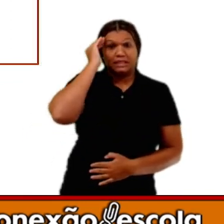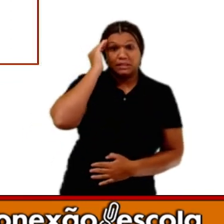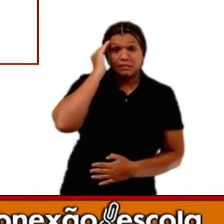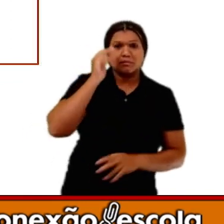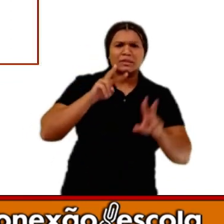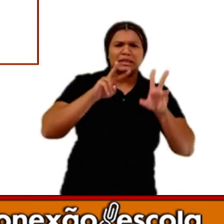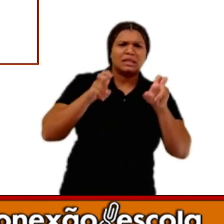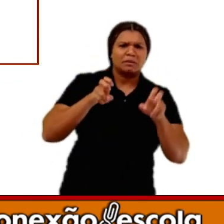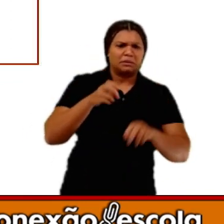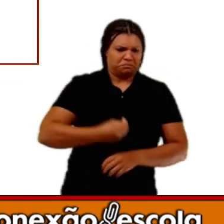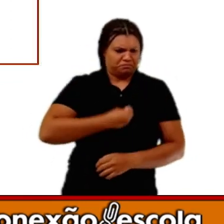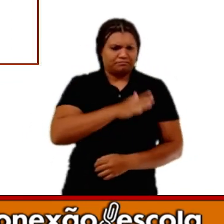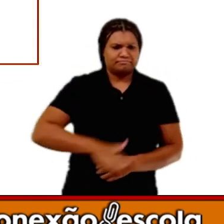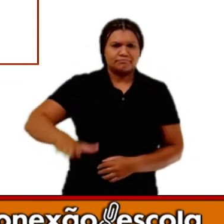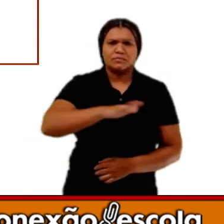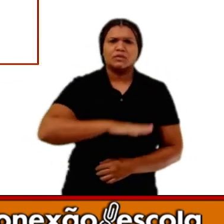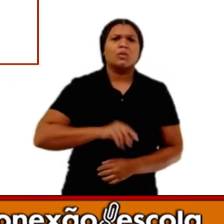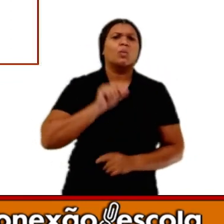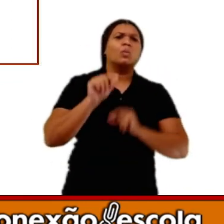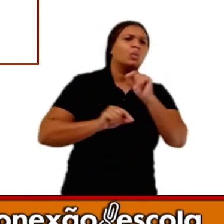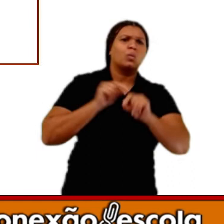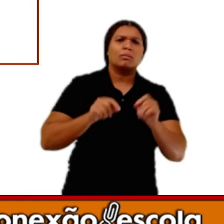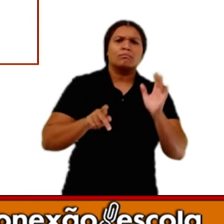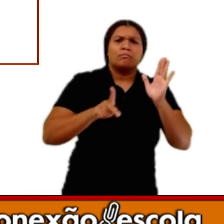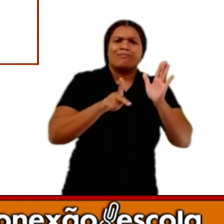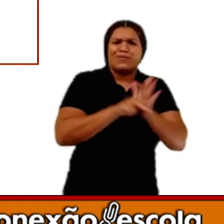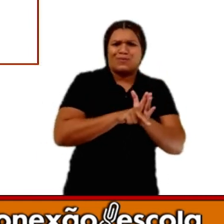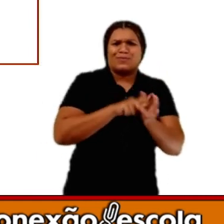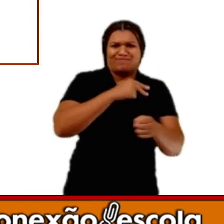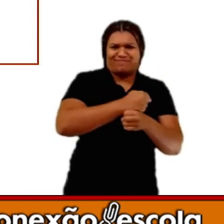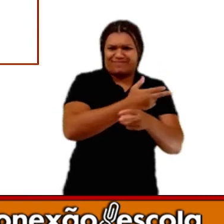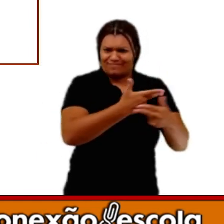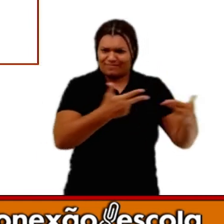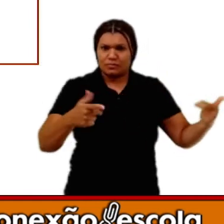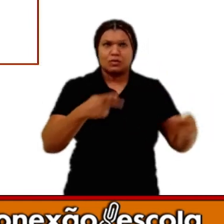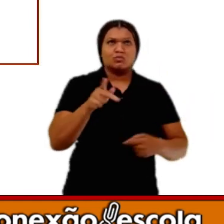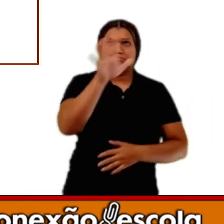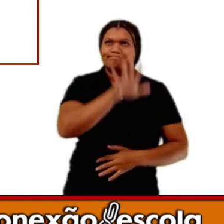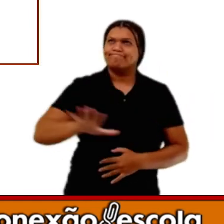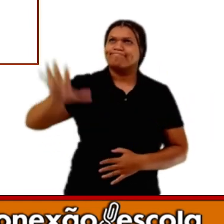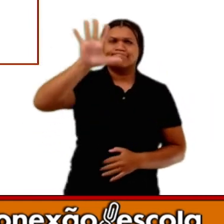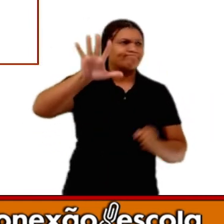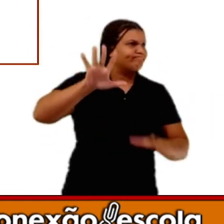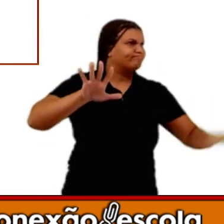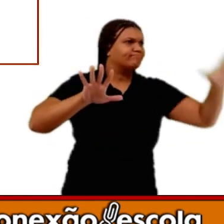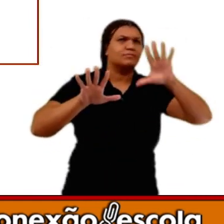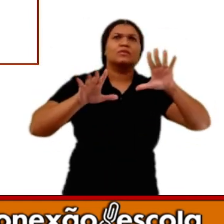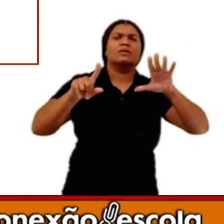biomas as unidades biológicas, né, onde as suas paisagens são formadas